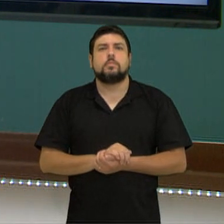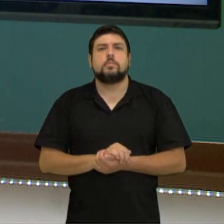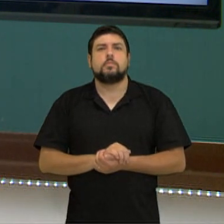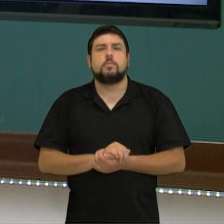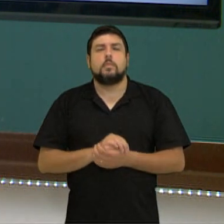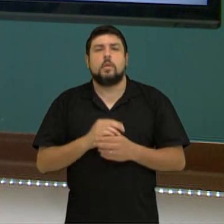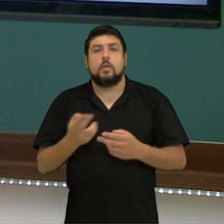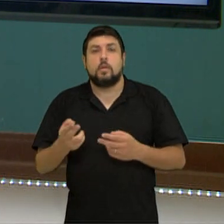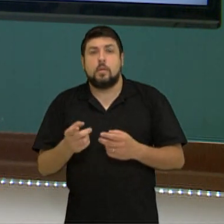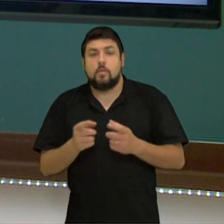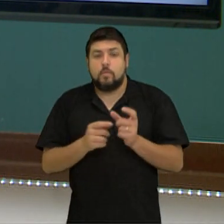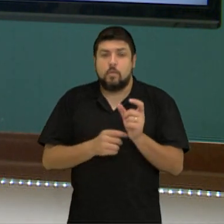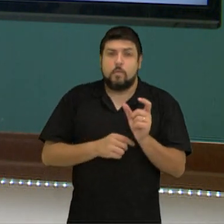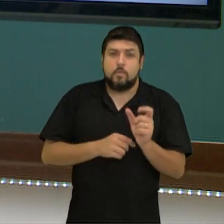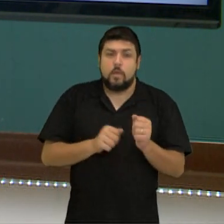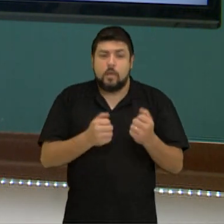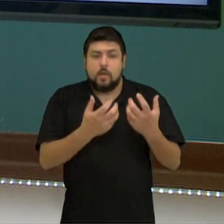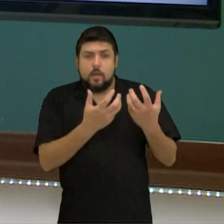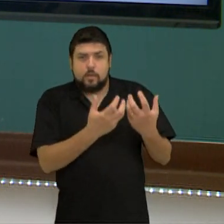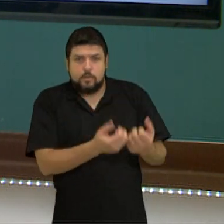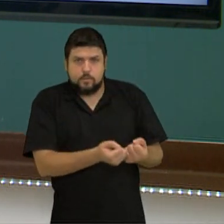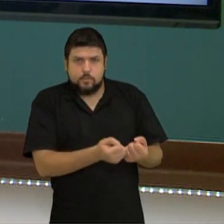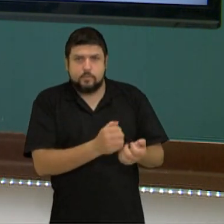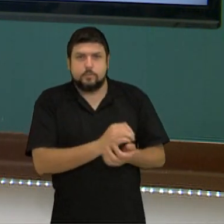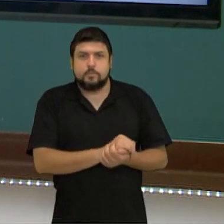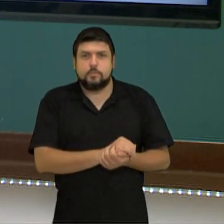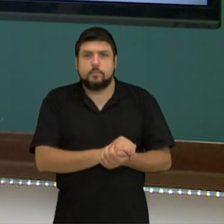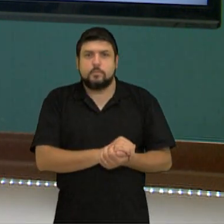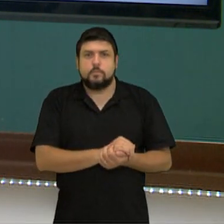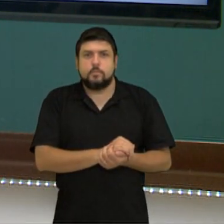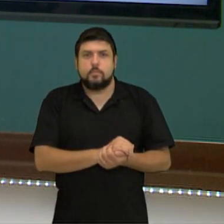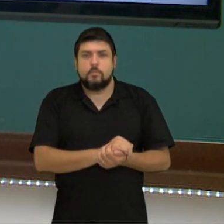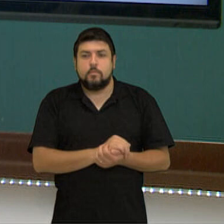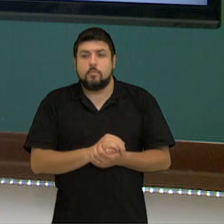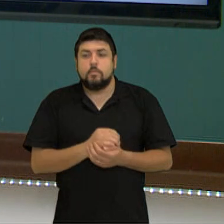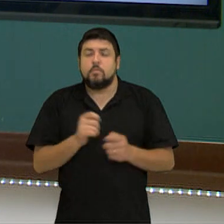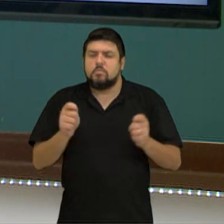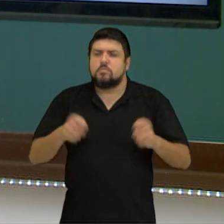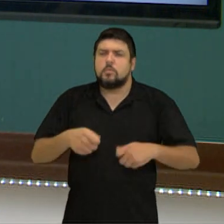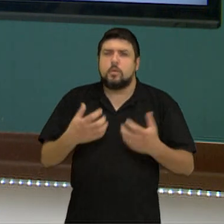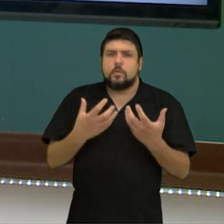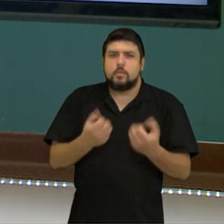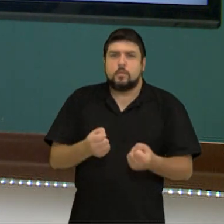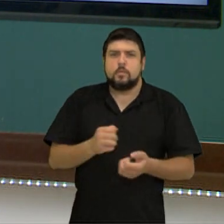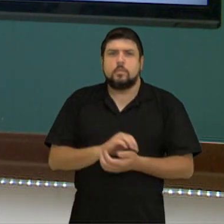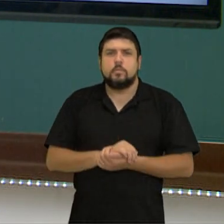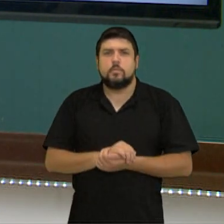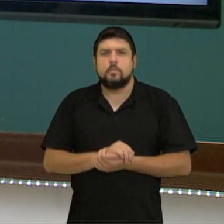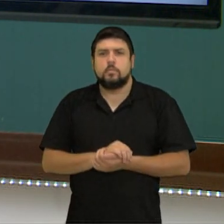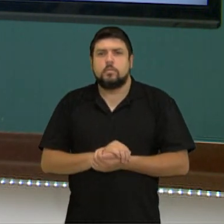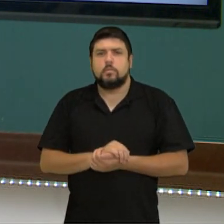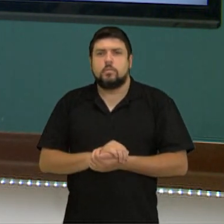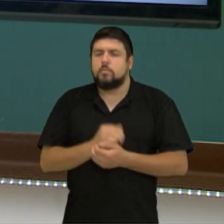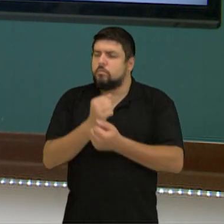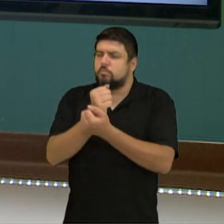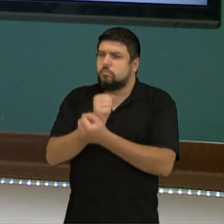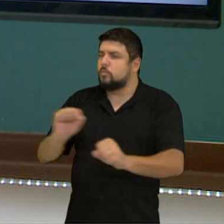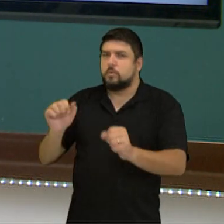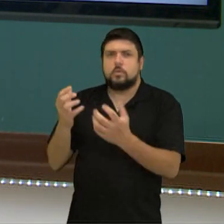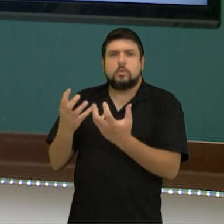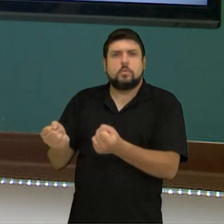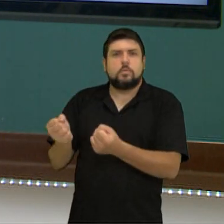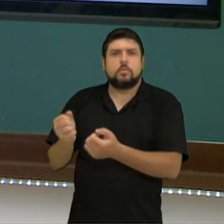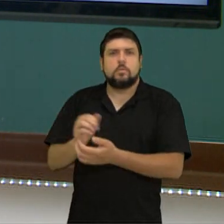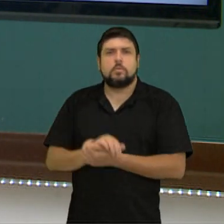Accept, aceitar. Acceptable, aceitável. Unacceptable, inaceitável. Repara,